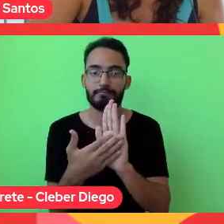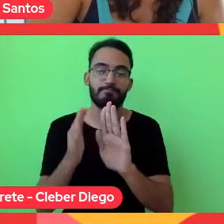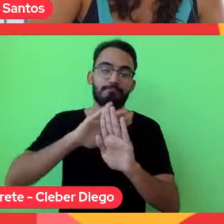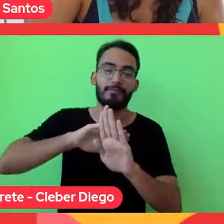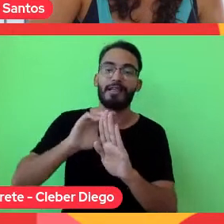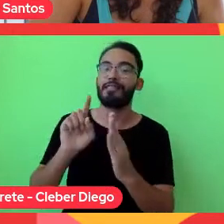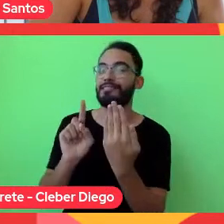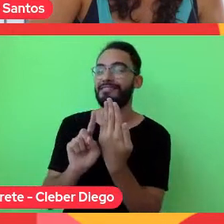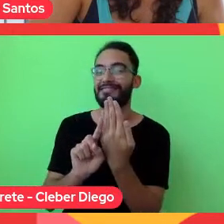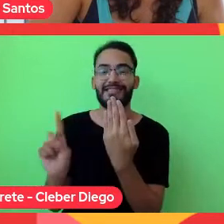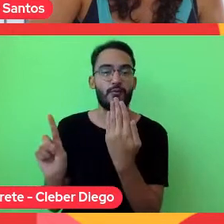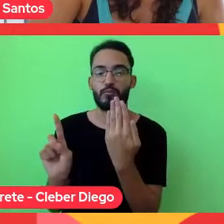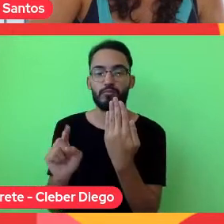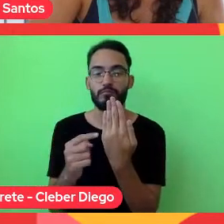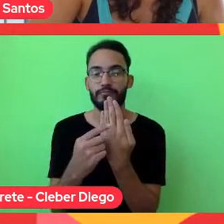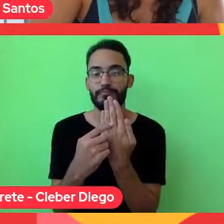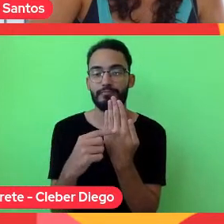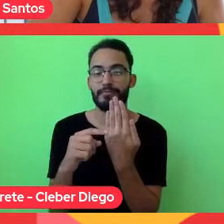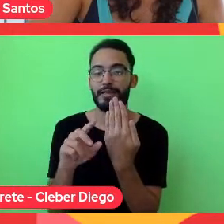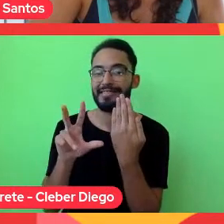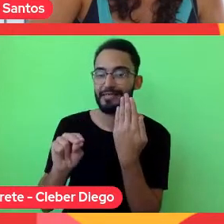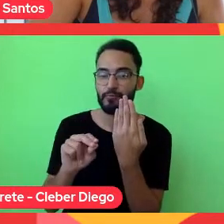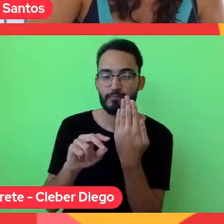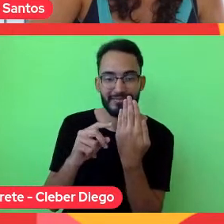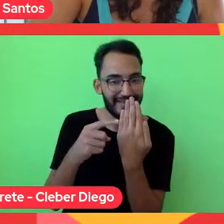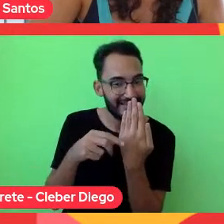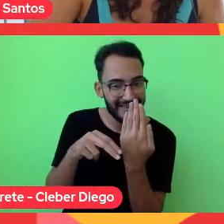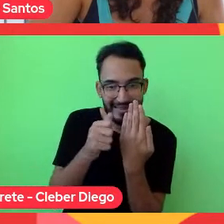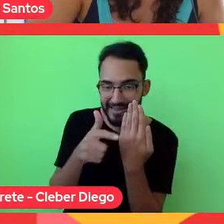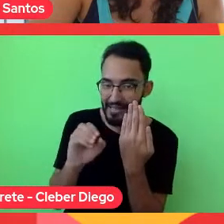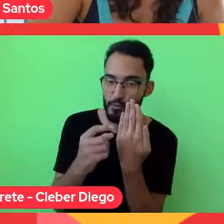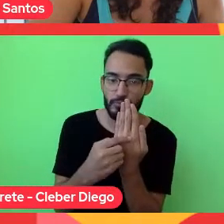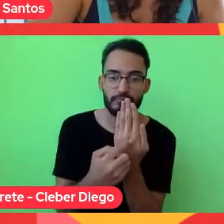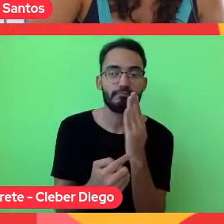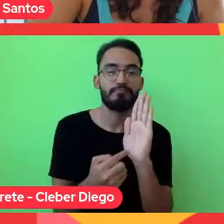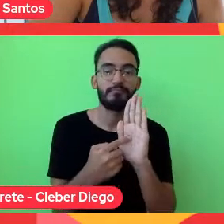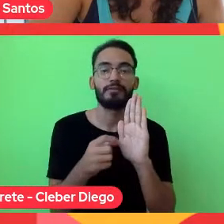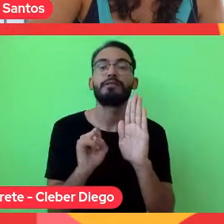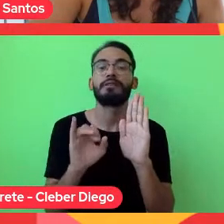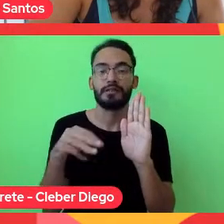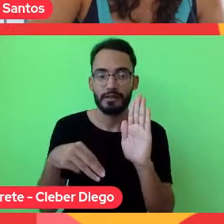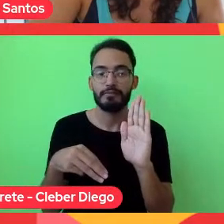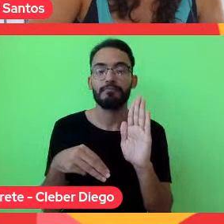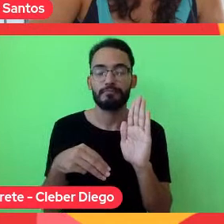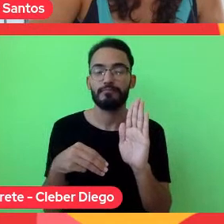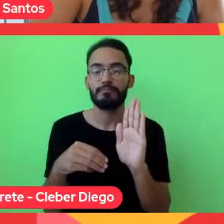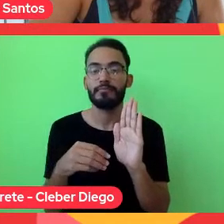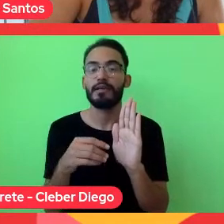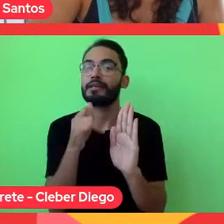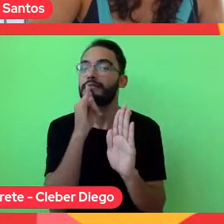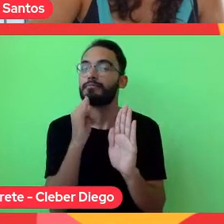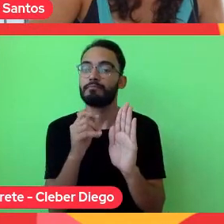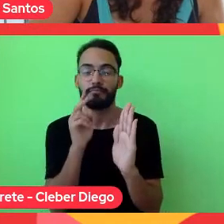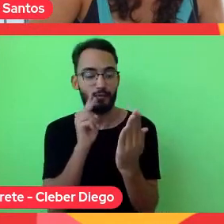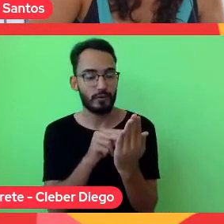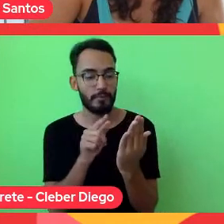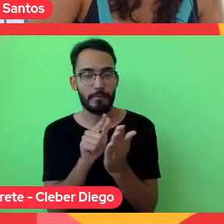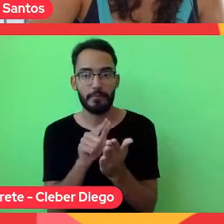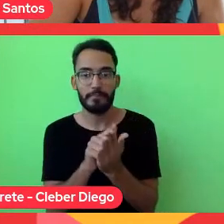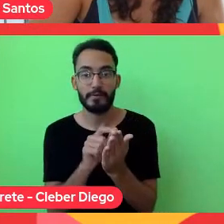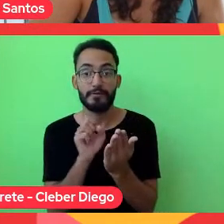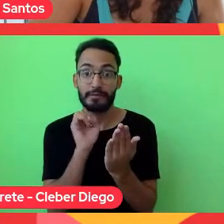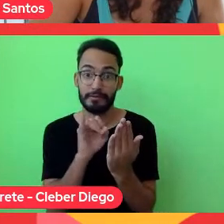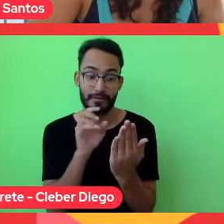outro. E aí, quando você tiver que tomar uma decisão ou fazer, falar sim ou não para alguma situação, né? Você olha para o papel, se você fala